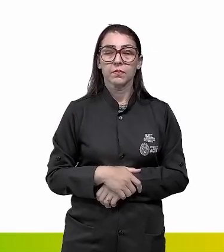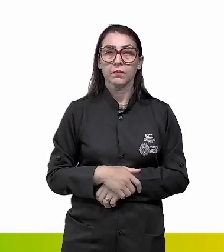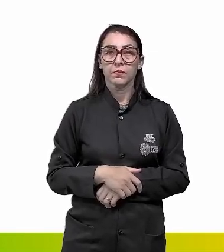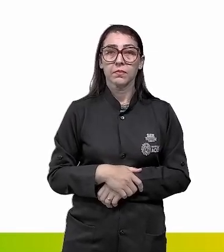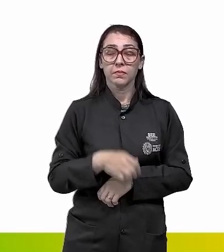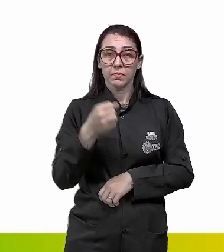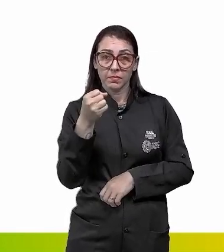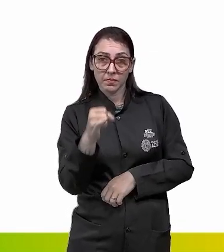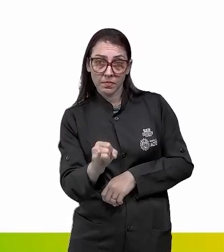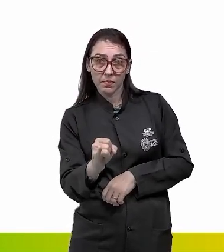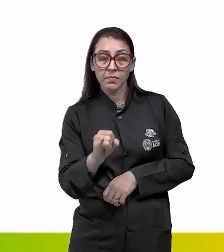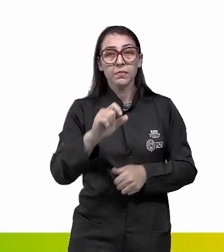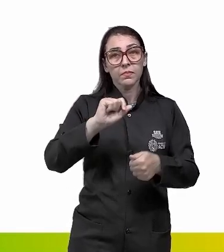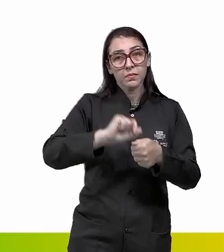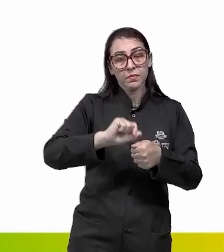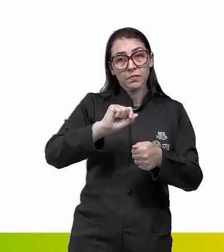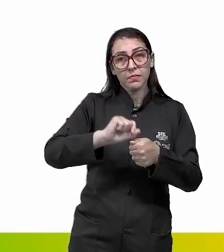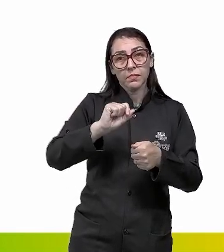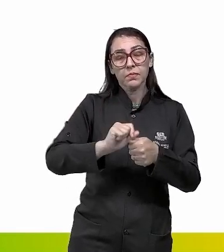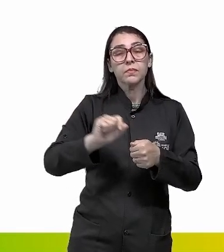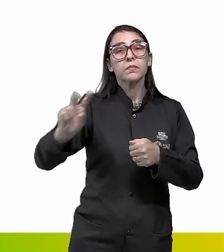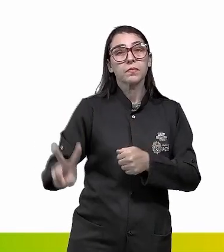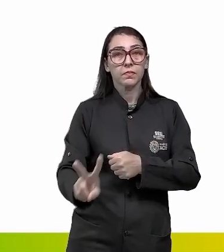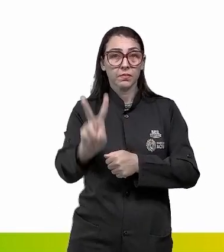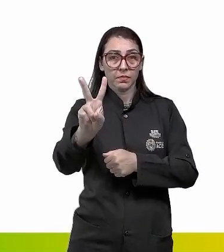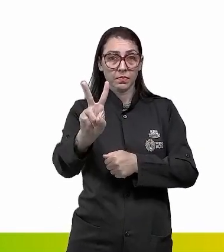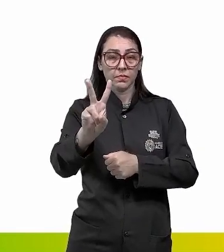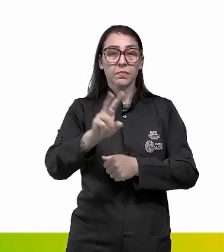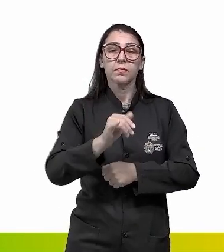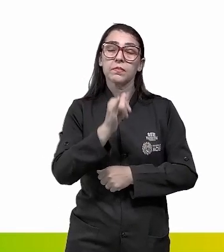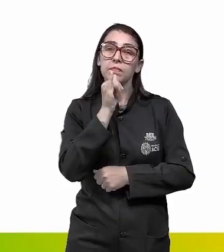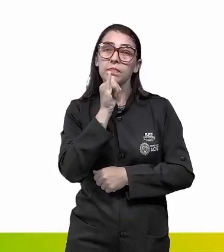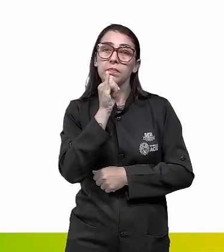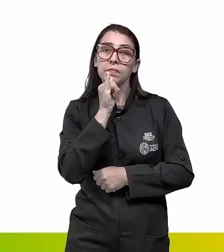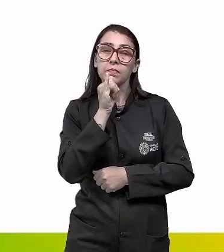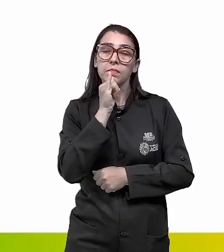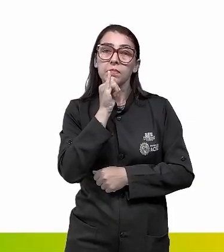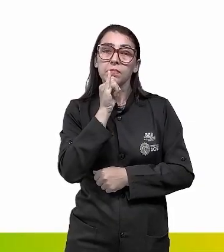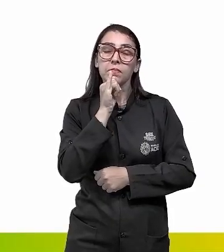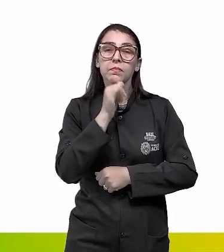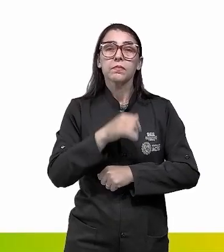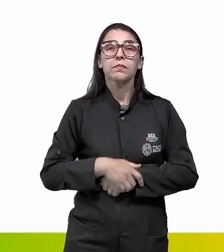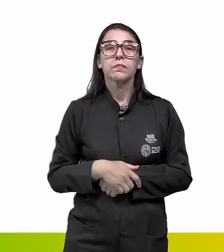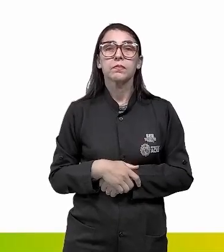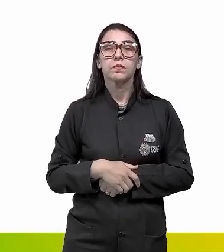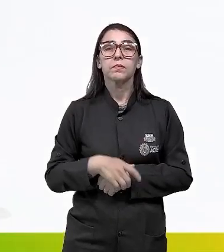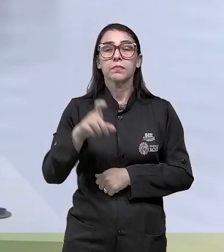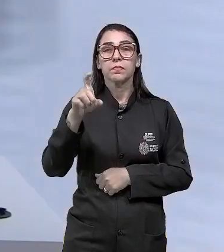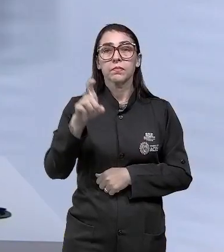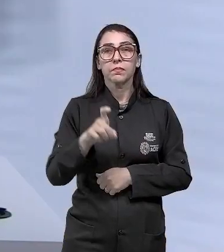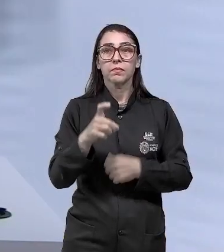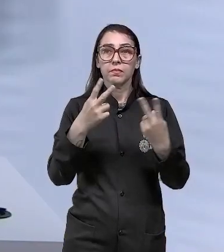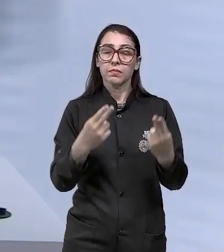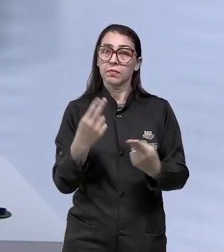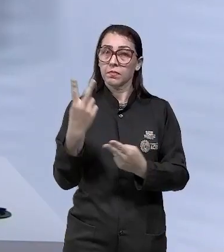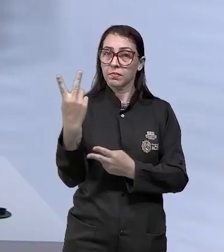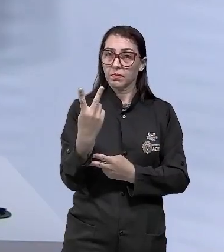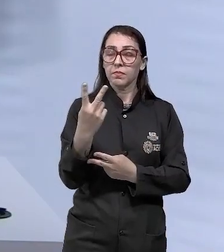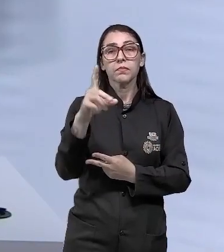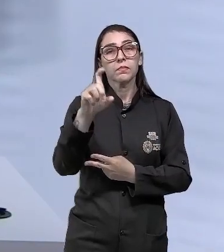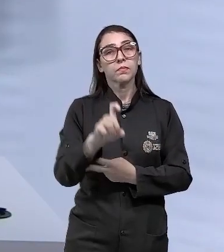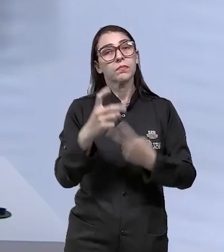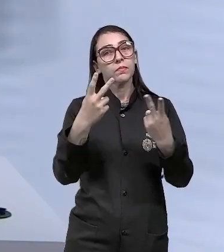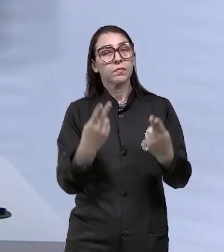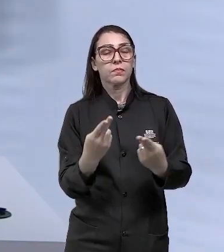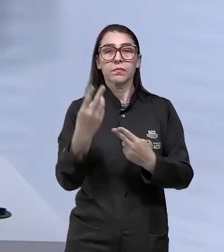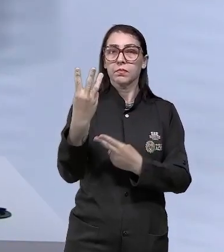Se você quiser fazer mais valores, por exemplo, se você quiser aplicar x igual a 2, x igual